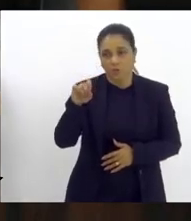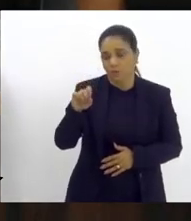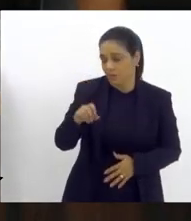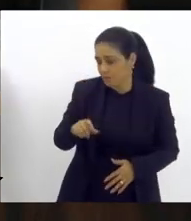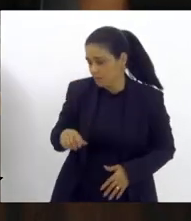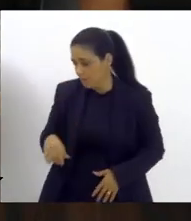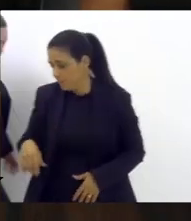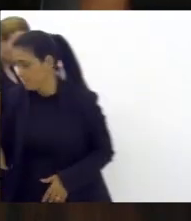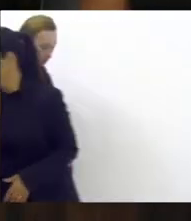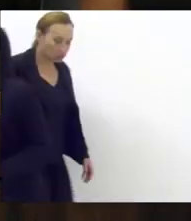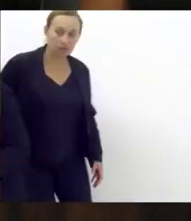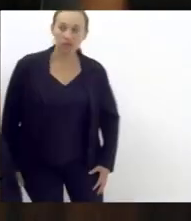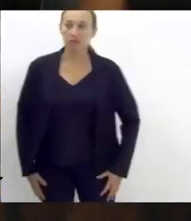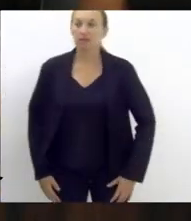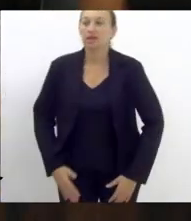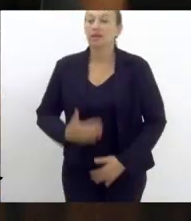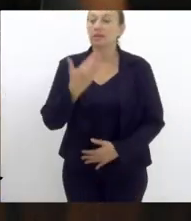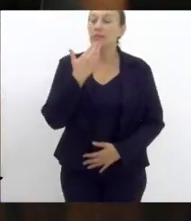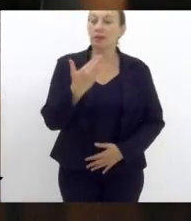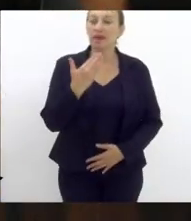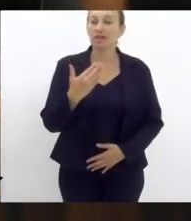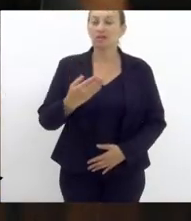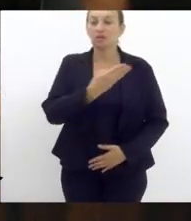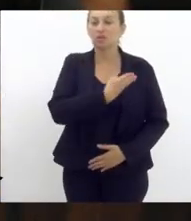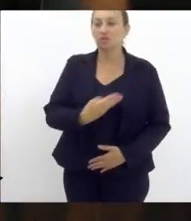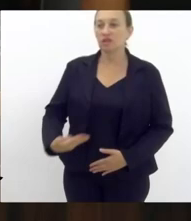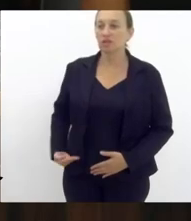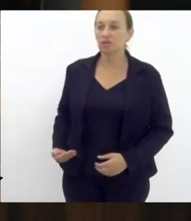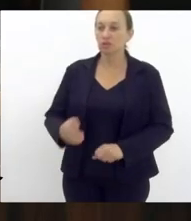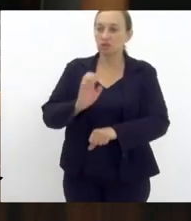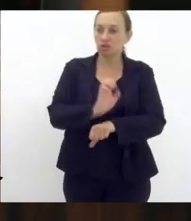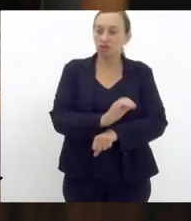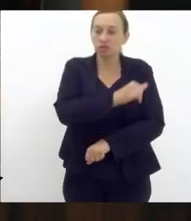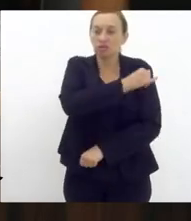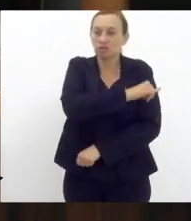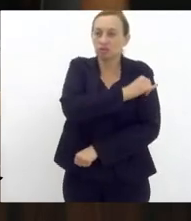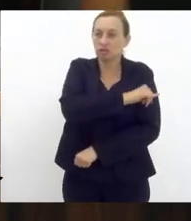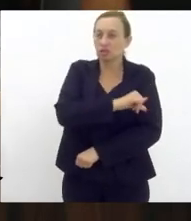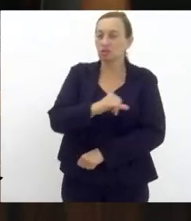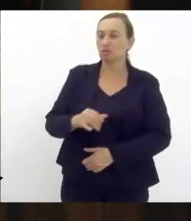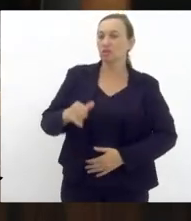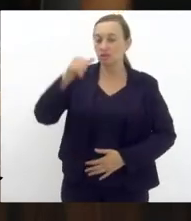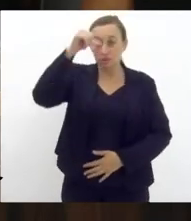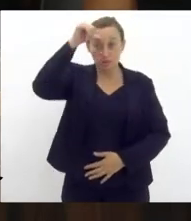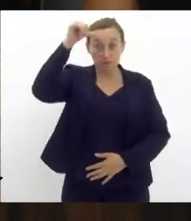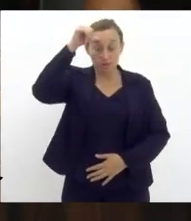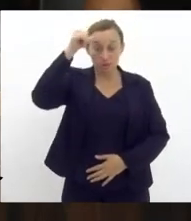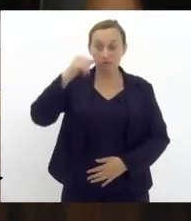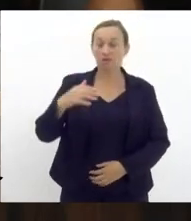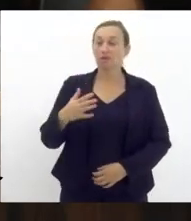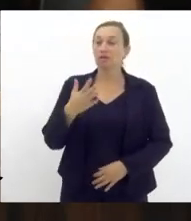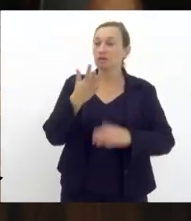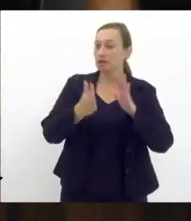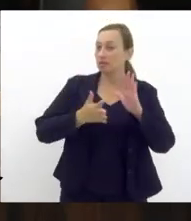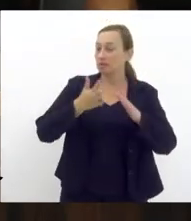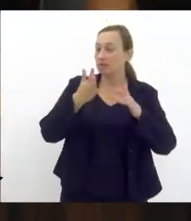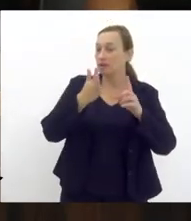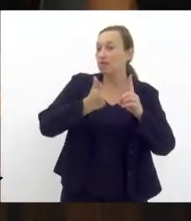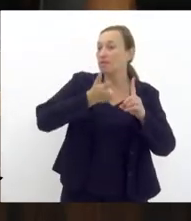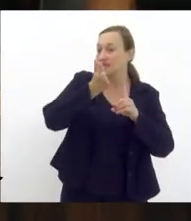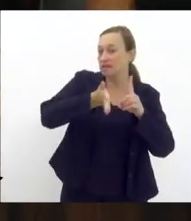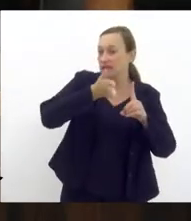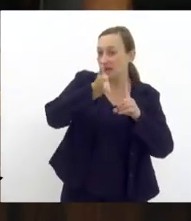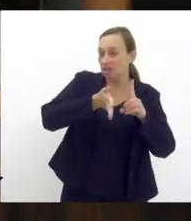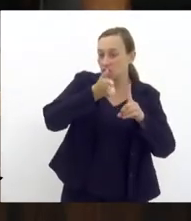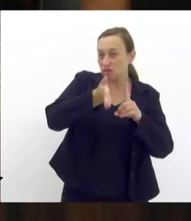solicita ao Excelentíssimo Senhor governador do Estado do Rio de Janeiro Cláudio Castro o envio de mensagem de expondo